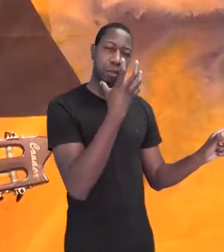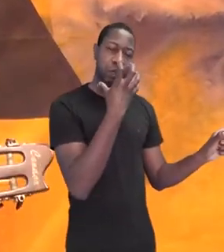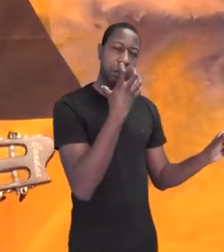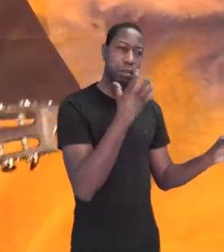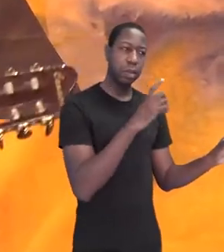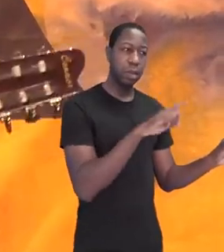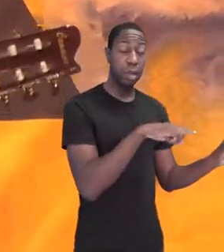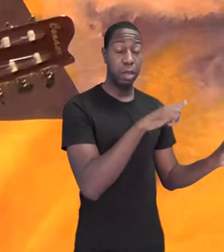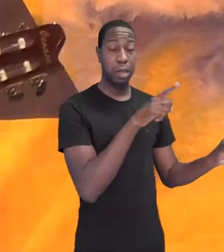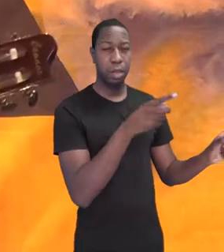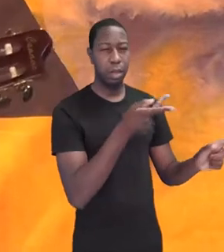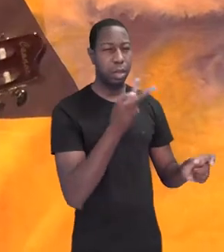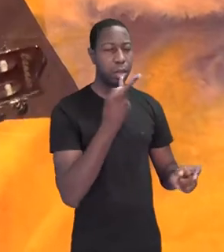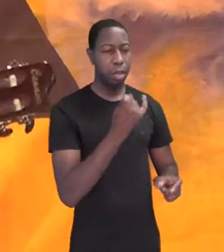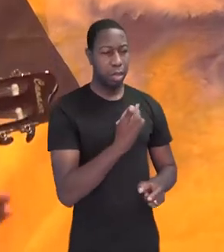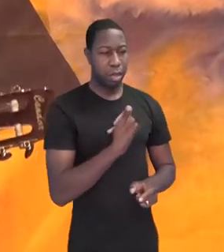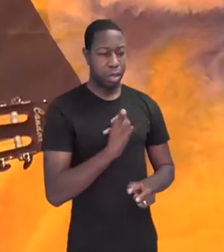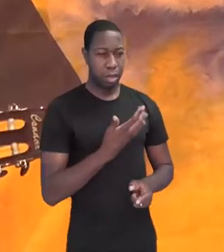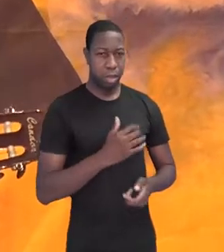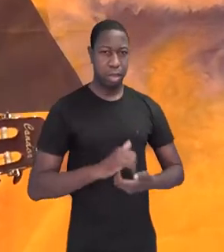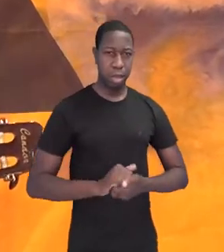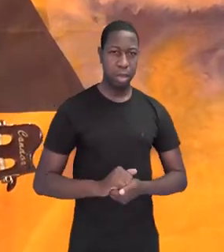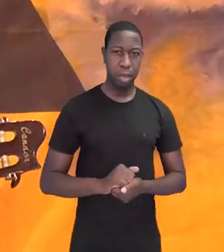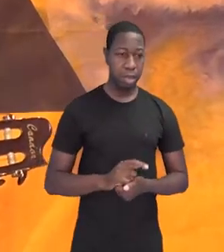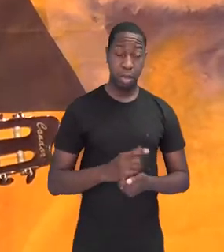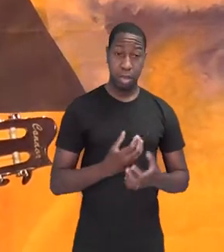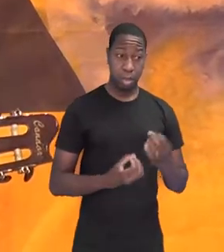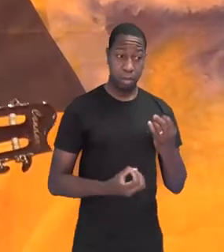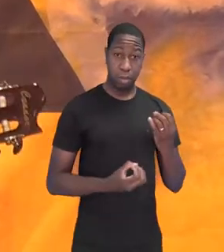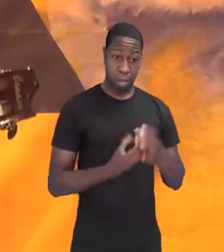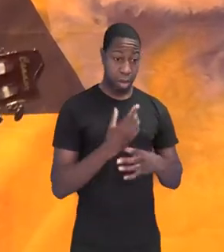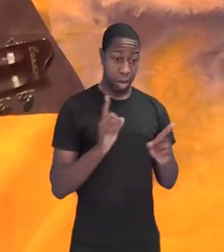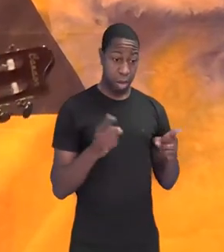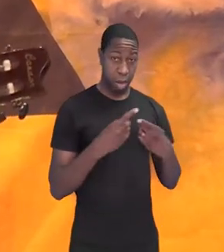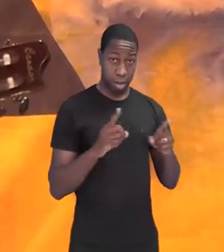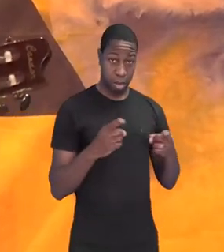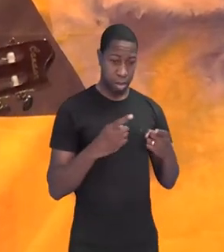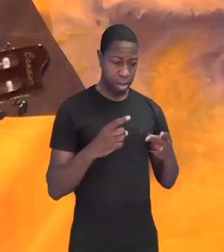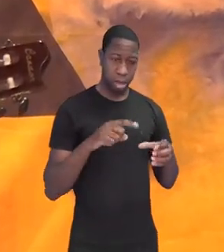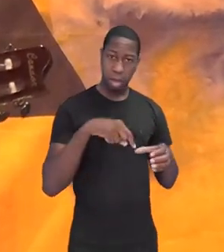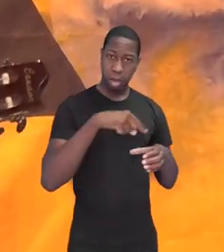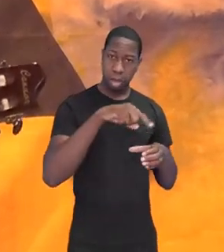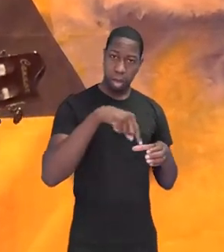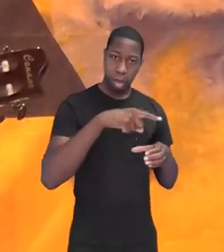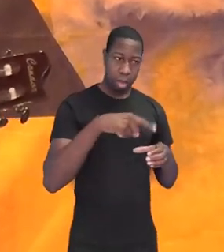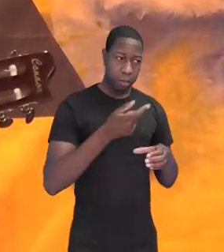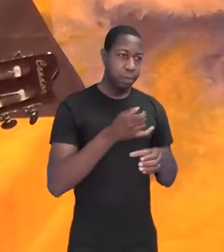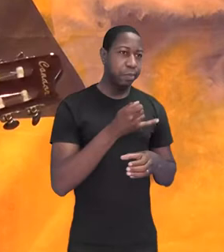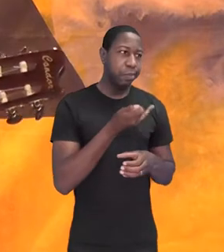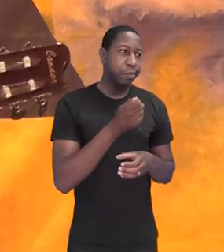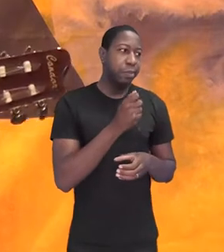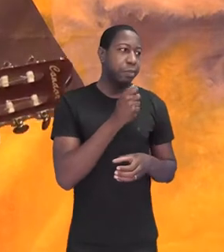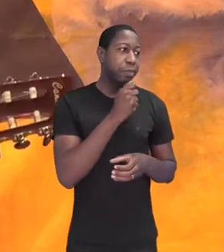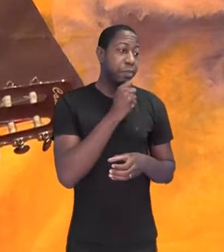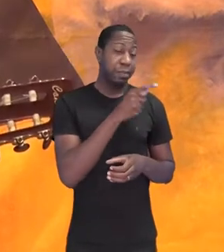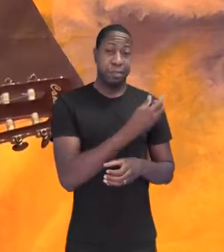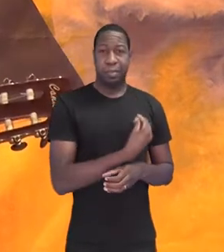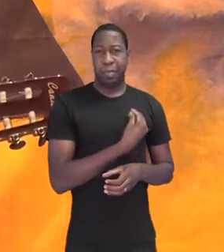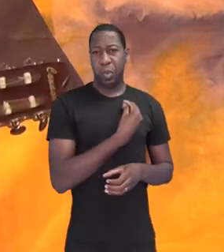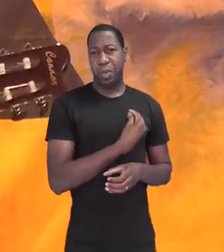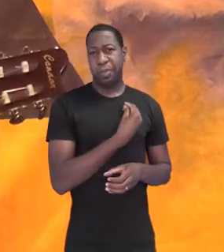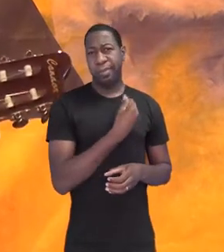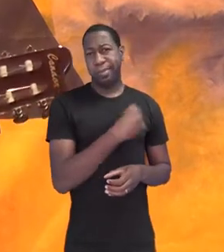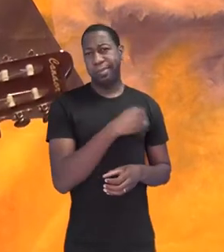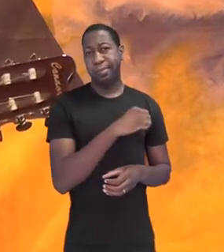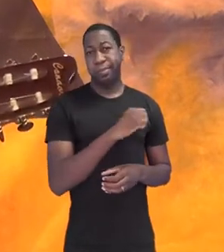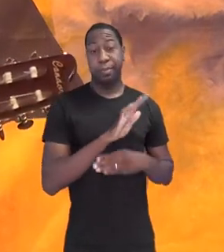tal. Aí esse cara falou assim, olha, a gente não pode fazer um disco ou qualquer coisa em homenagem à Semana de Arte Moderna sem